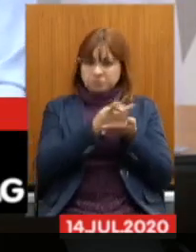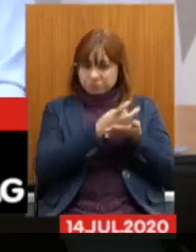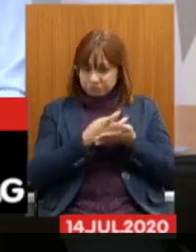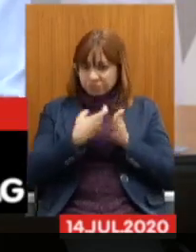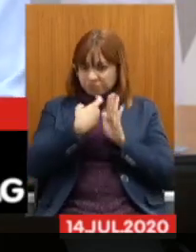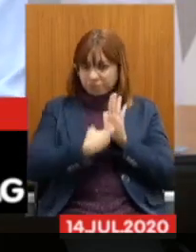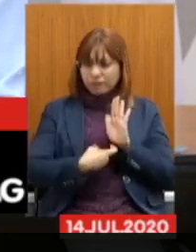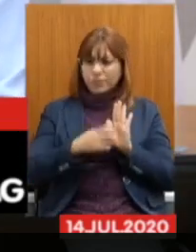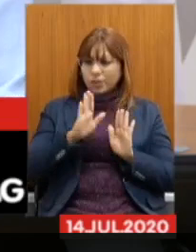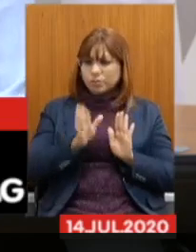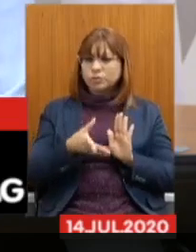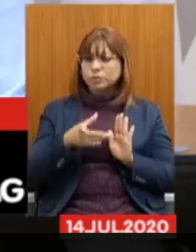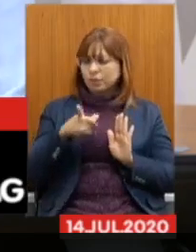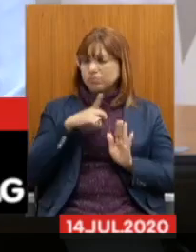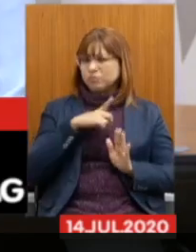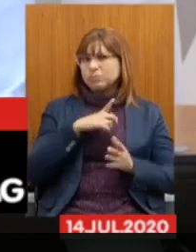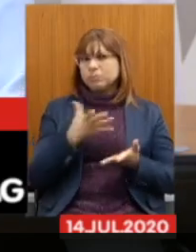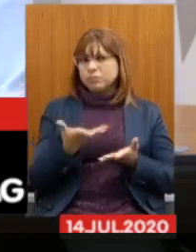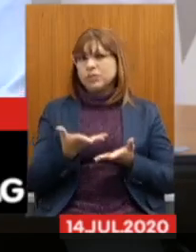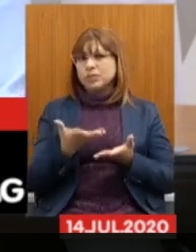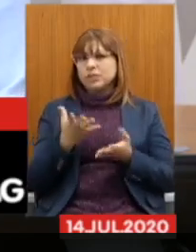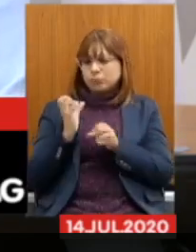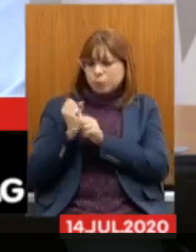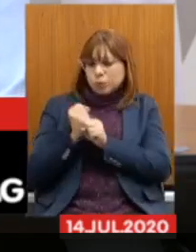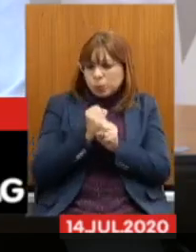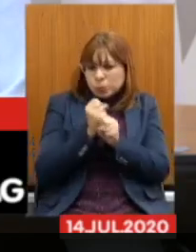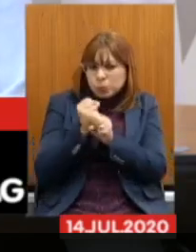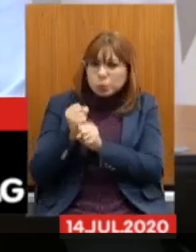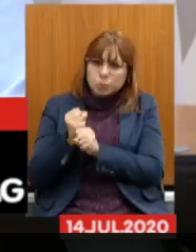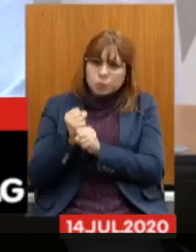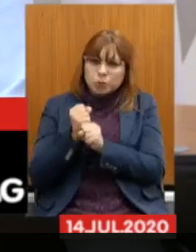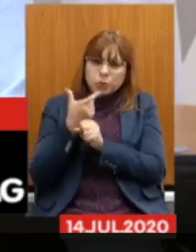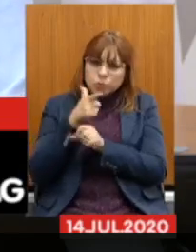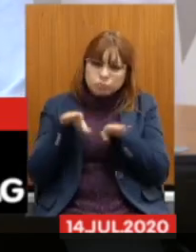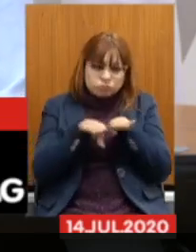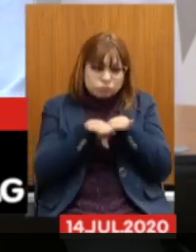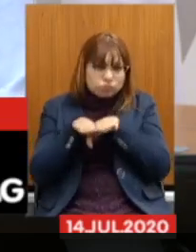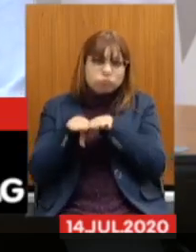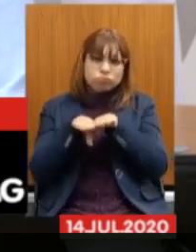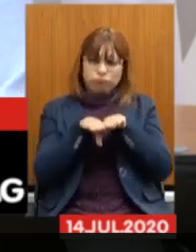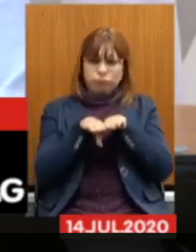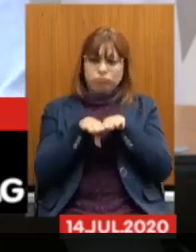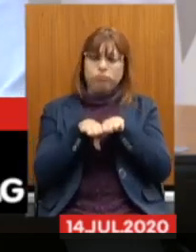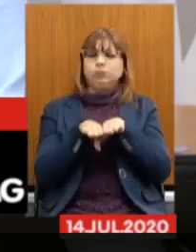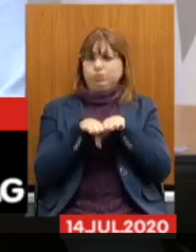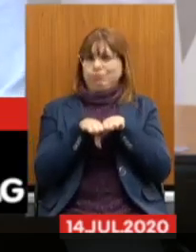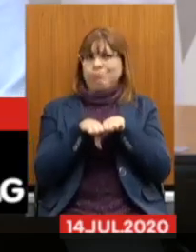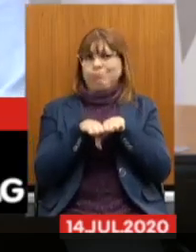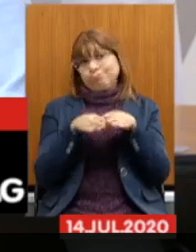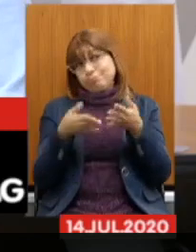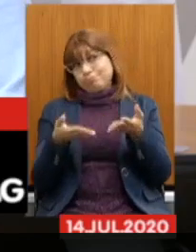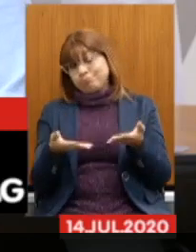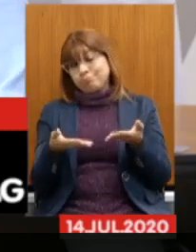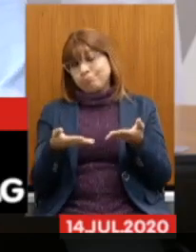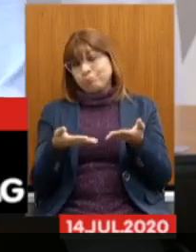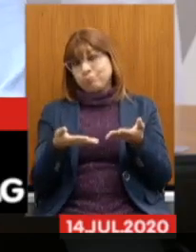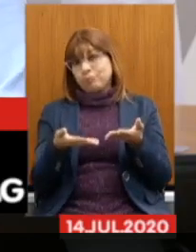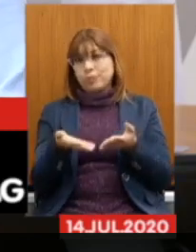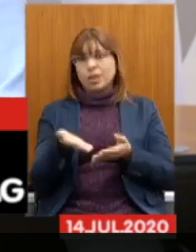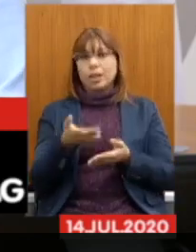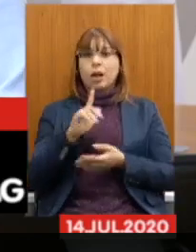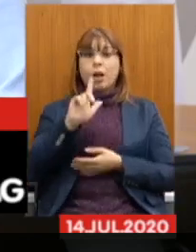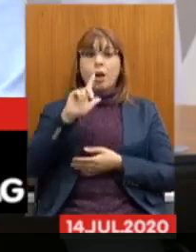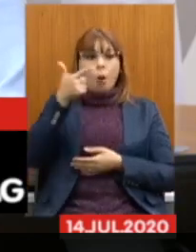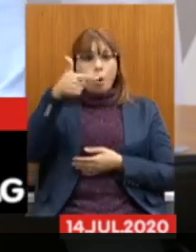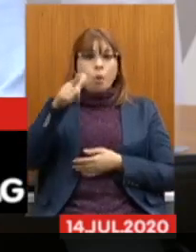já contém o princípio matemático da proporcionalidade, o que significa que aqueles que ganham